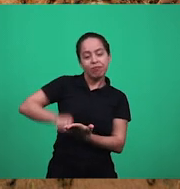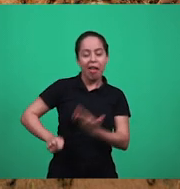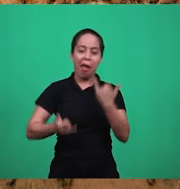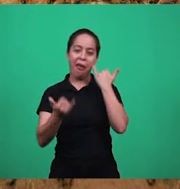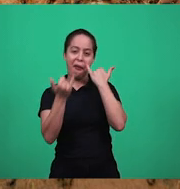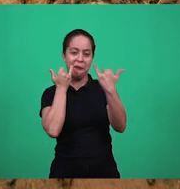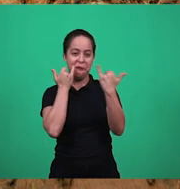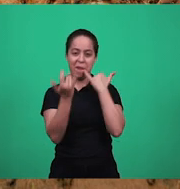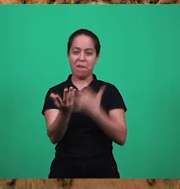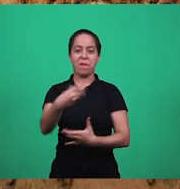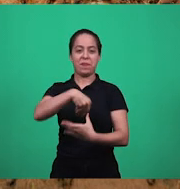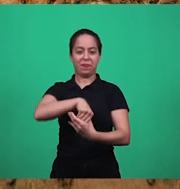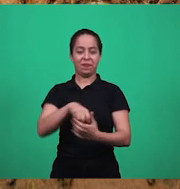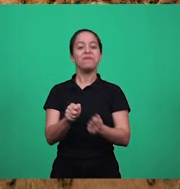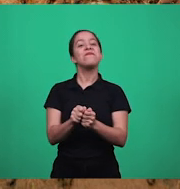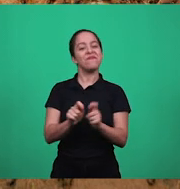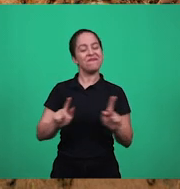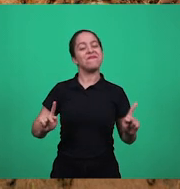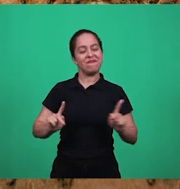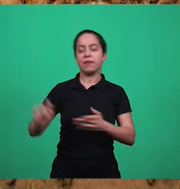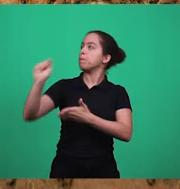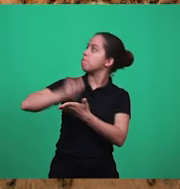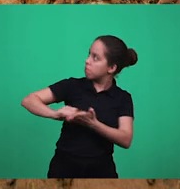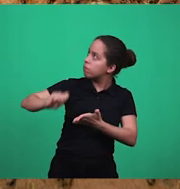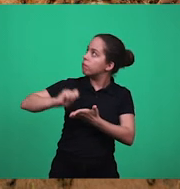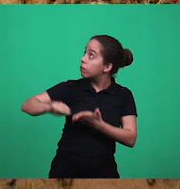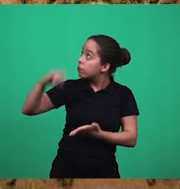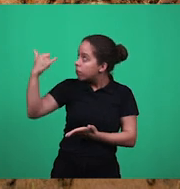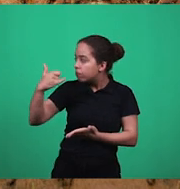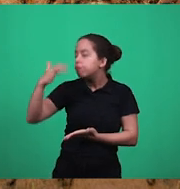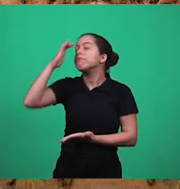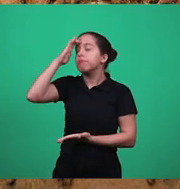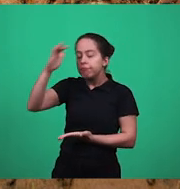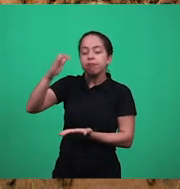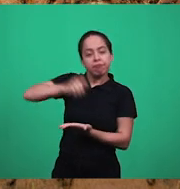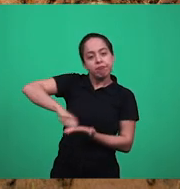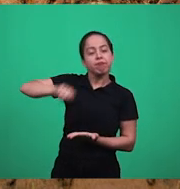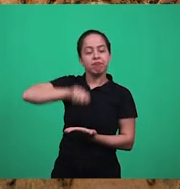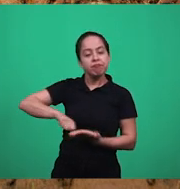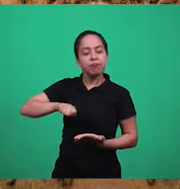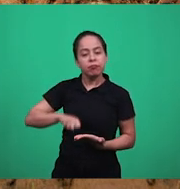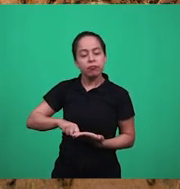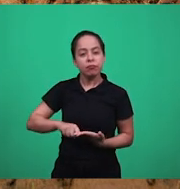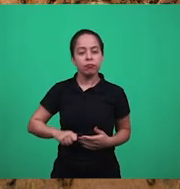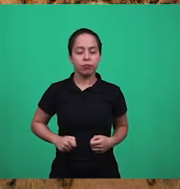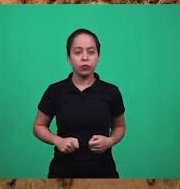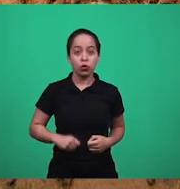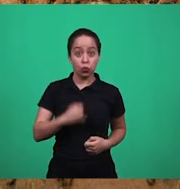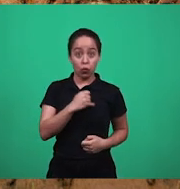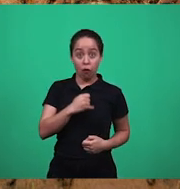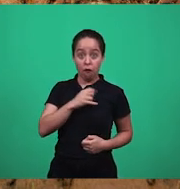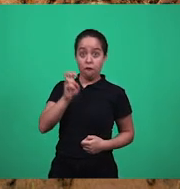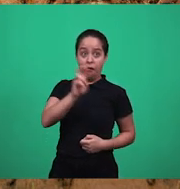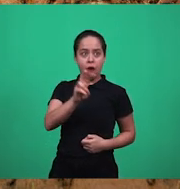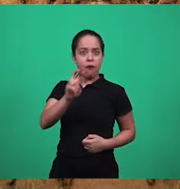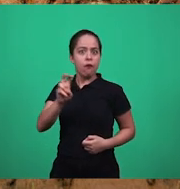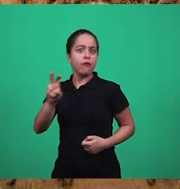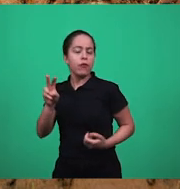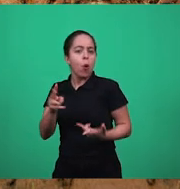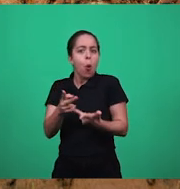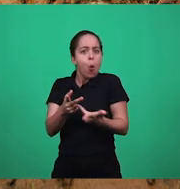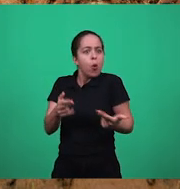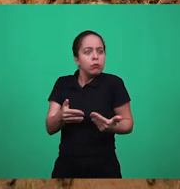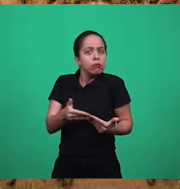de Apocalipse. João viu que haveriam muitos sinais quando chegasse o tempo do breve, esse tempo que